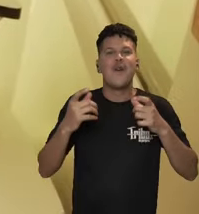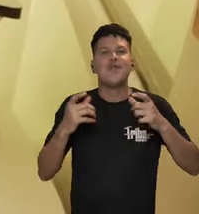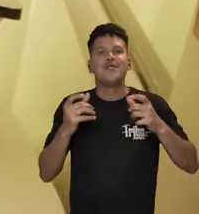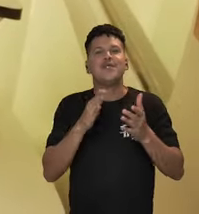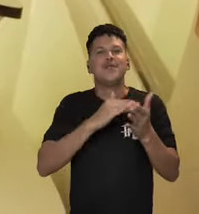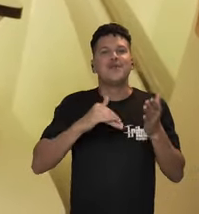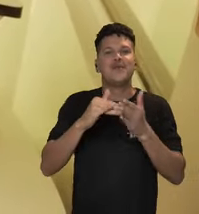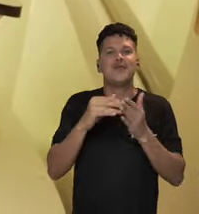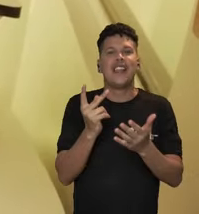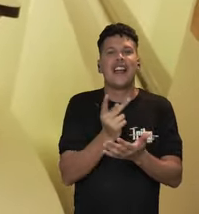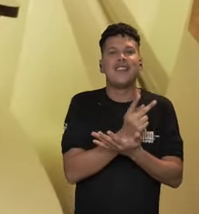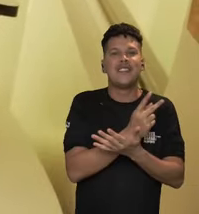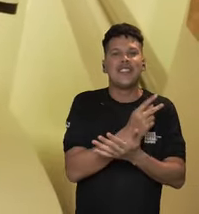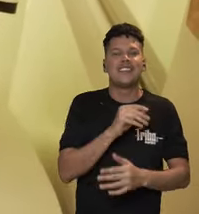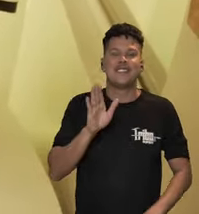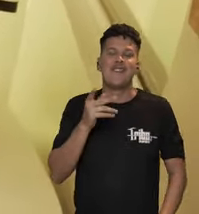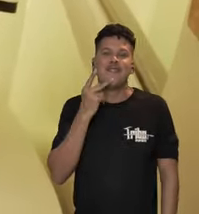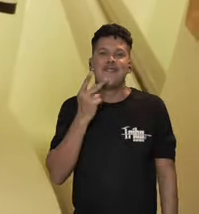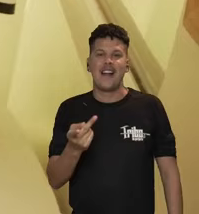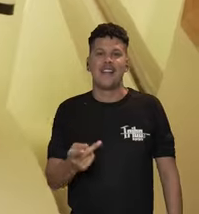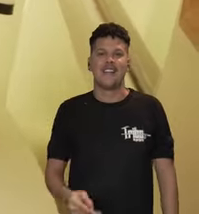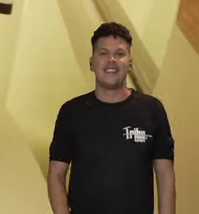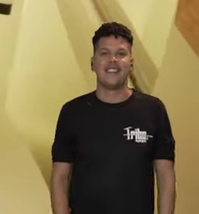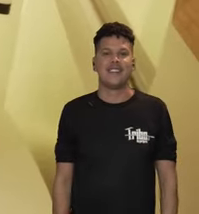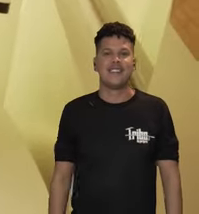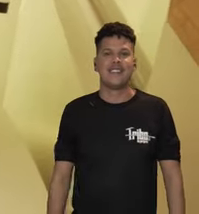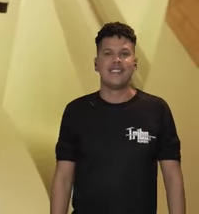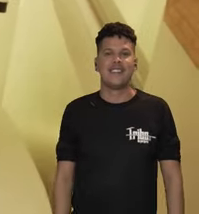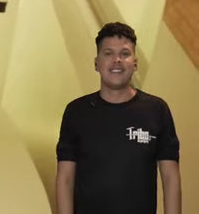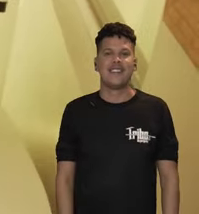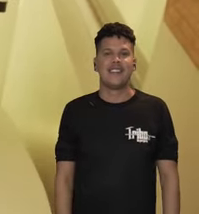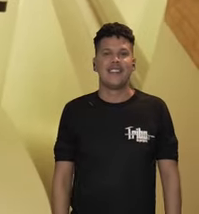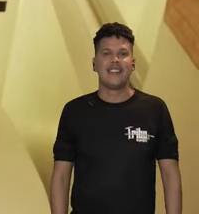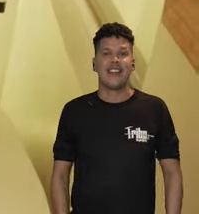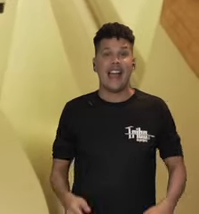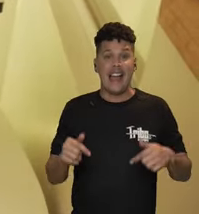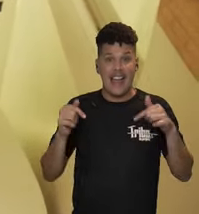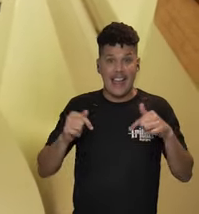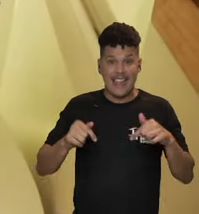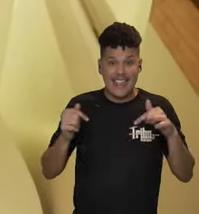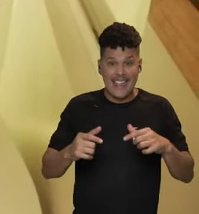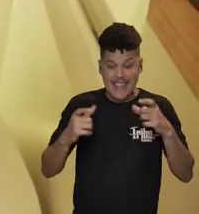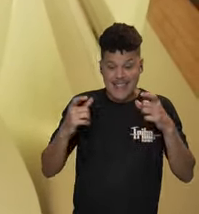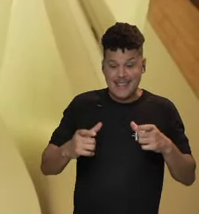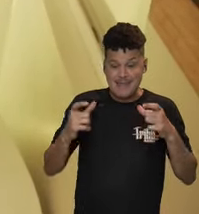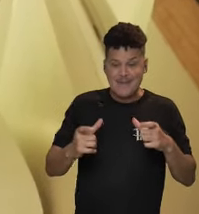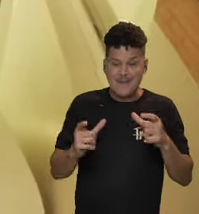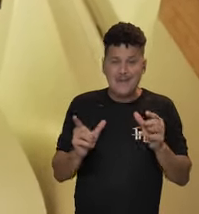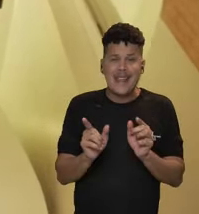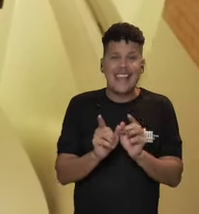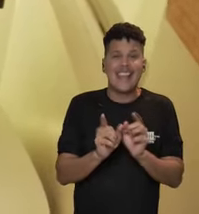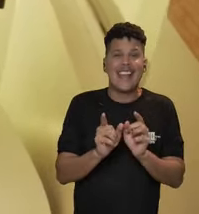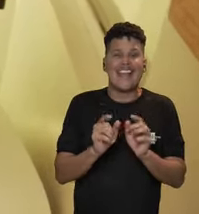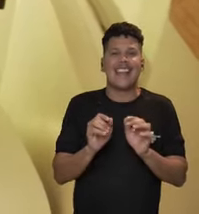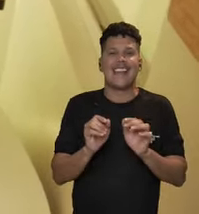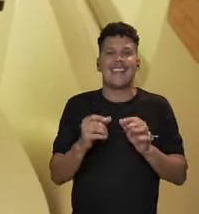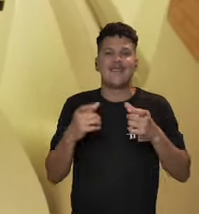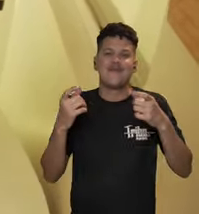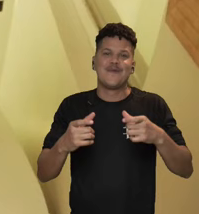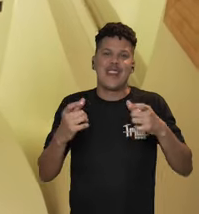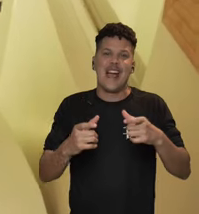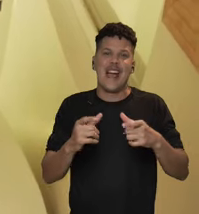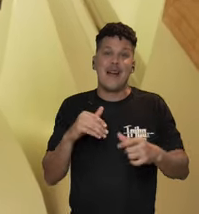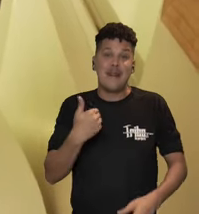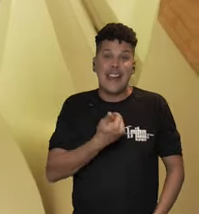né? É nesse pequeno grande espaço aqui, viu? Que pra gente